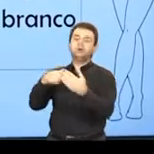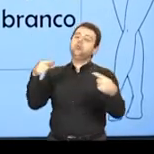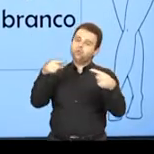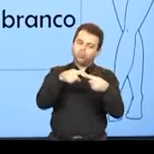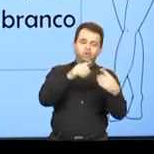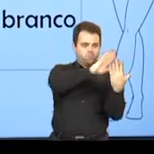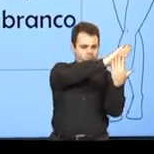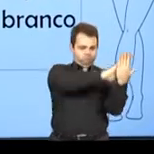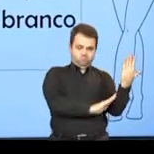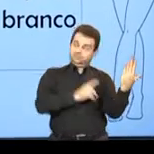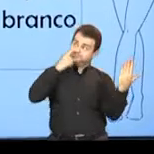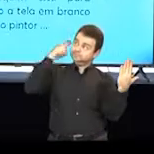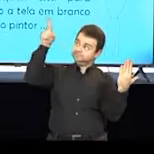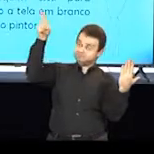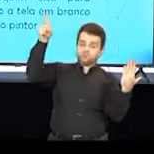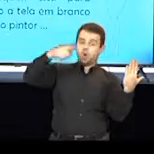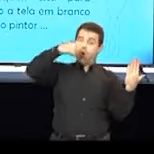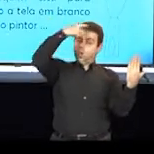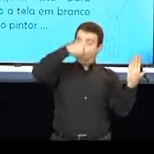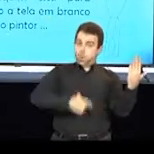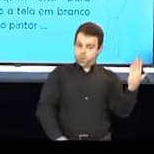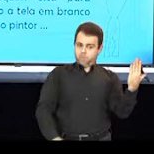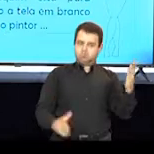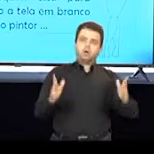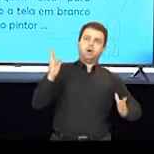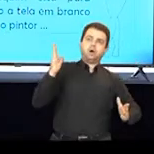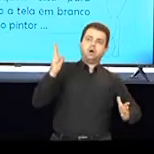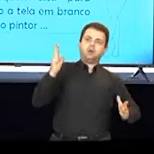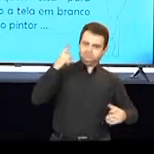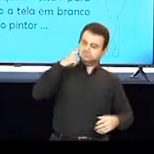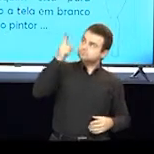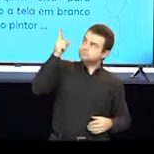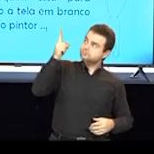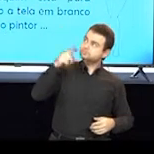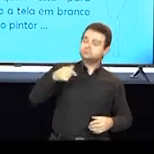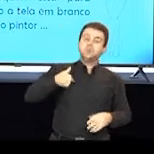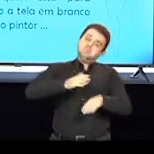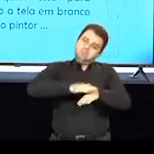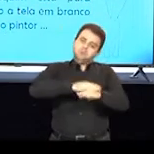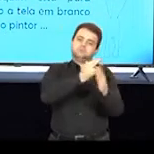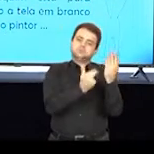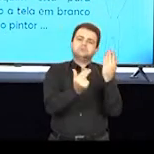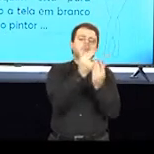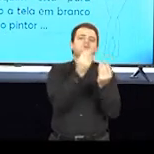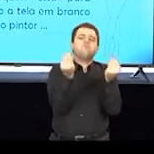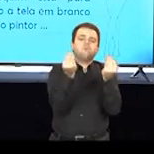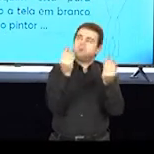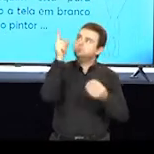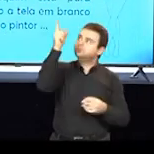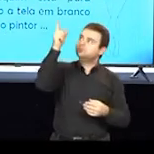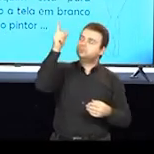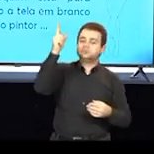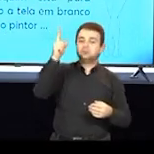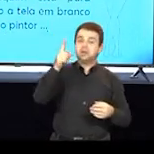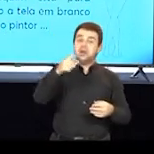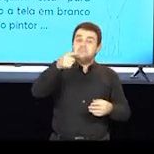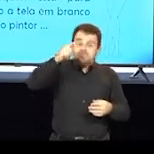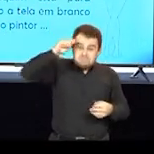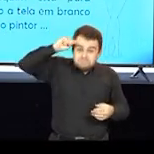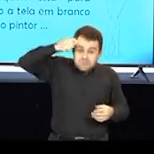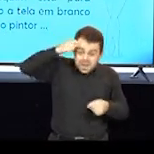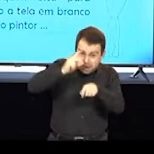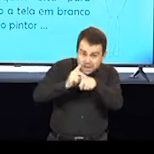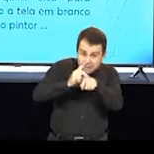tenho alguns exemplos aqui. Eu desenhei esse feminino e esse masculino, usando aqui o canetão preto para que